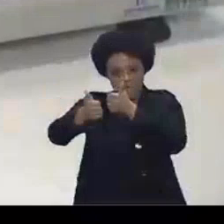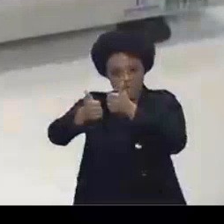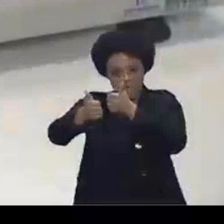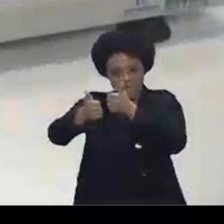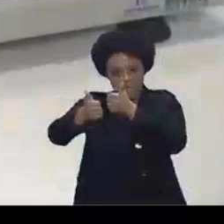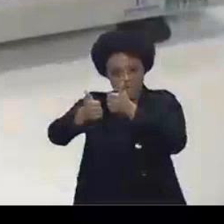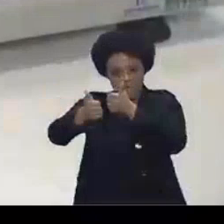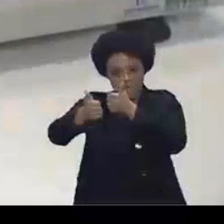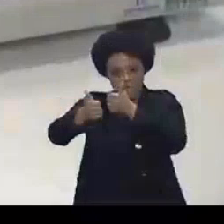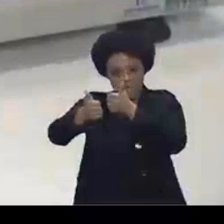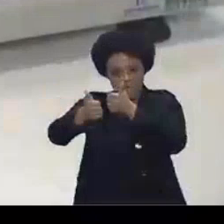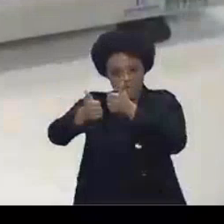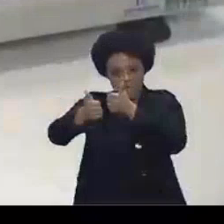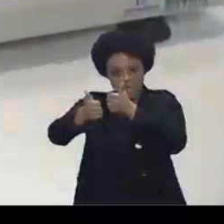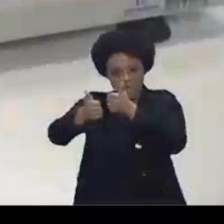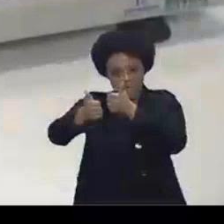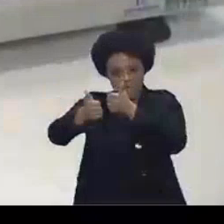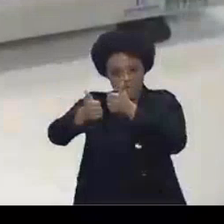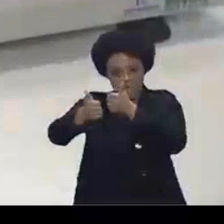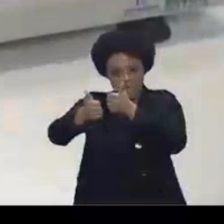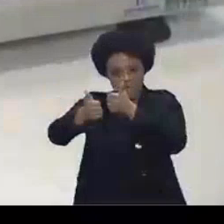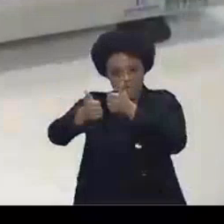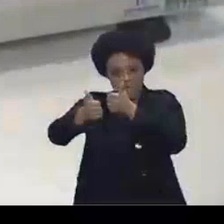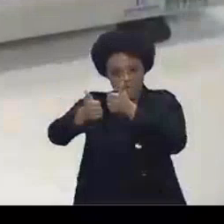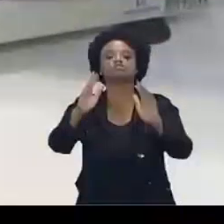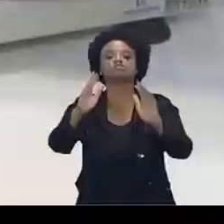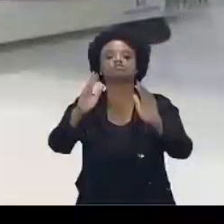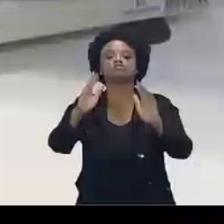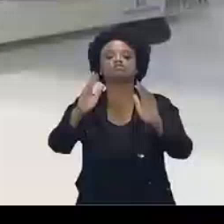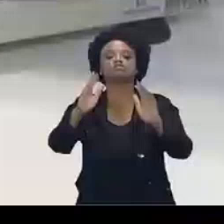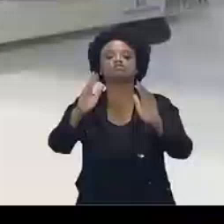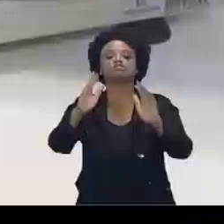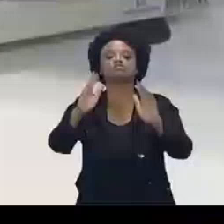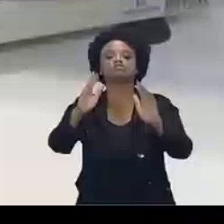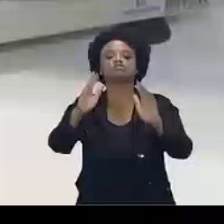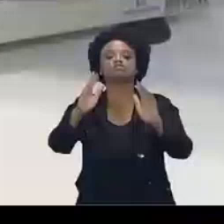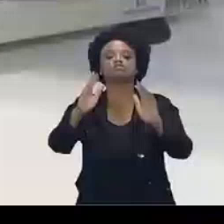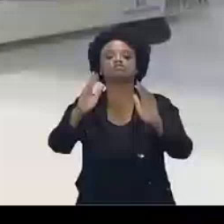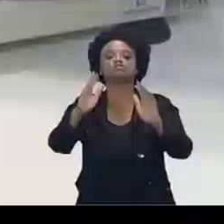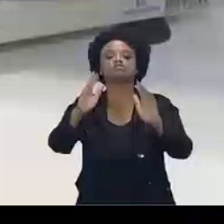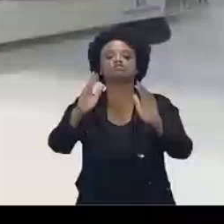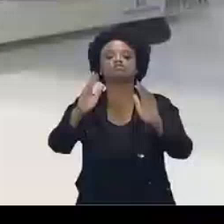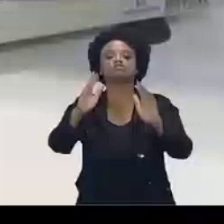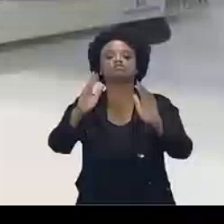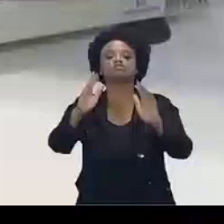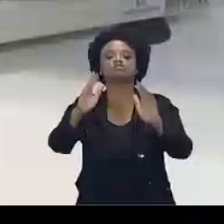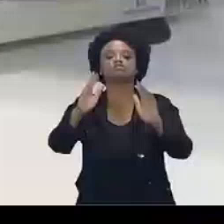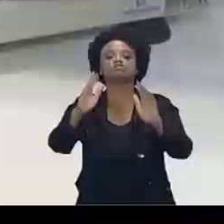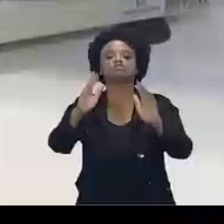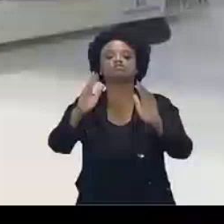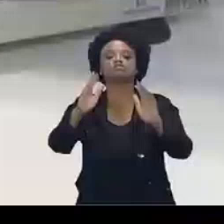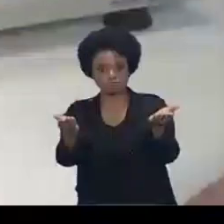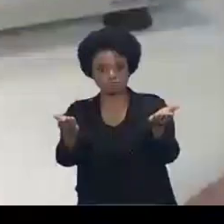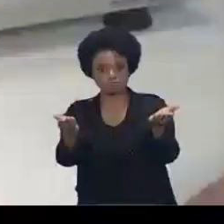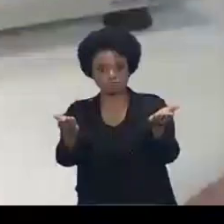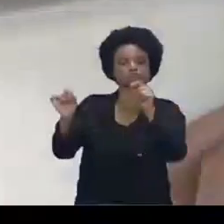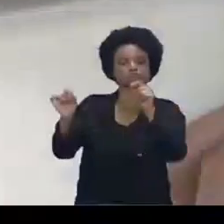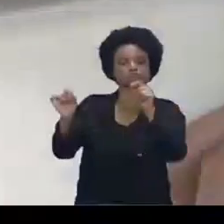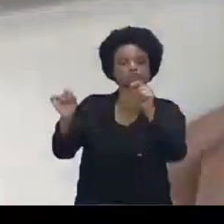deu 2,38. Mas no nosso caso, no seu caso, você iria fazer o quê? Um movimento,